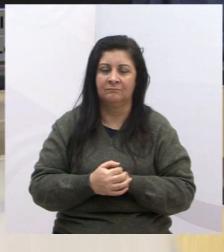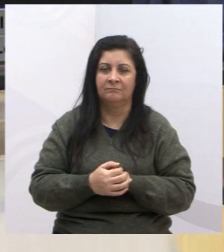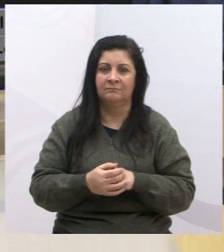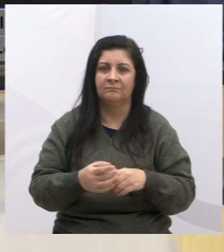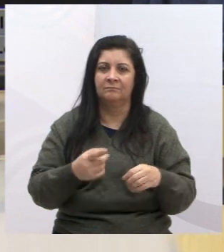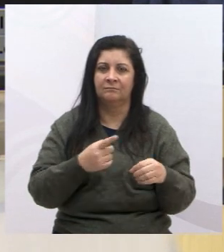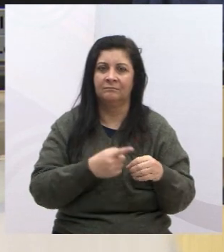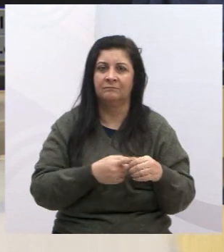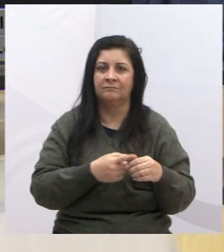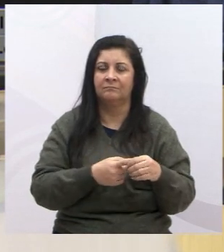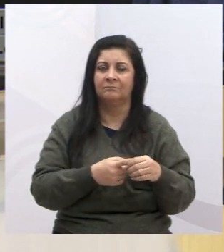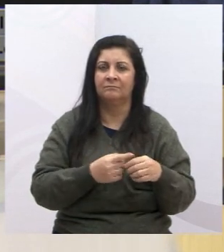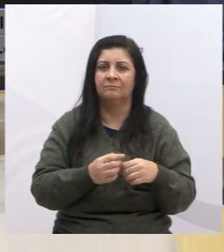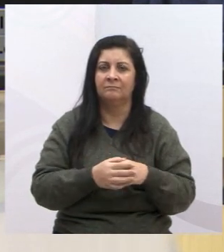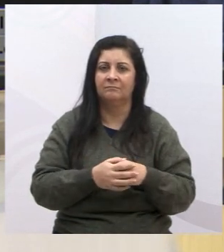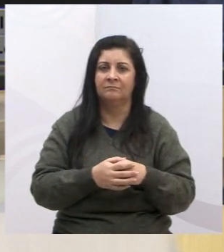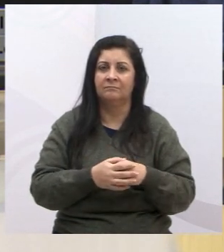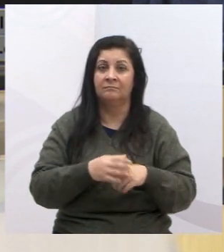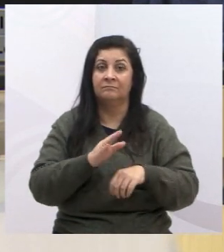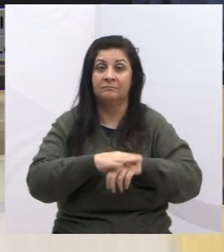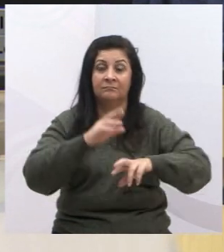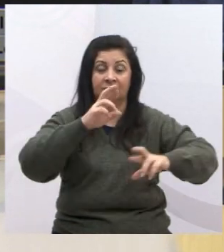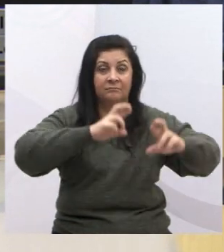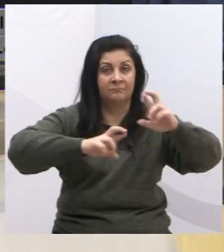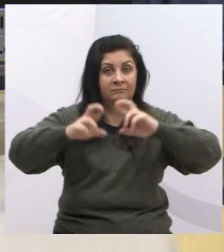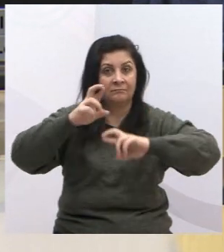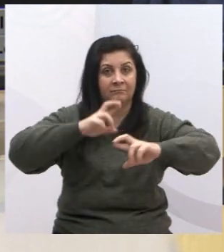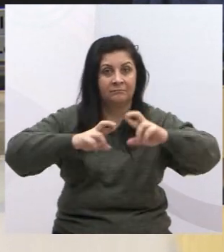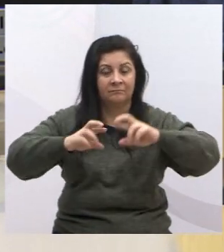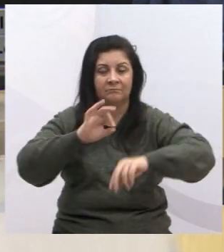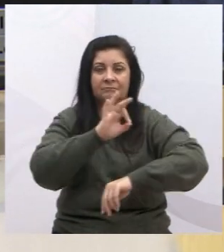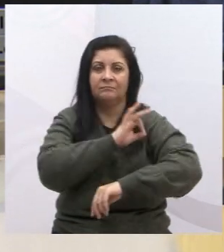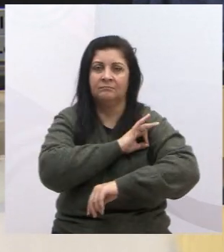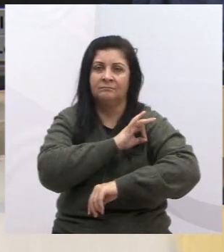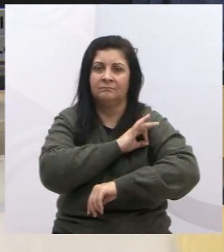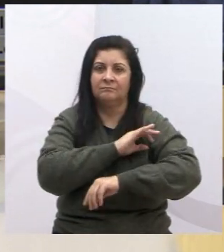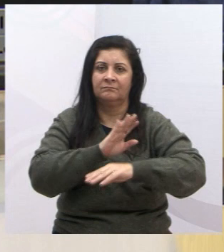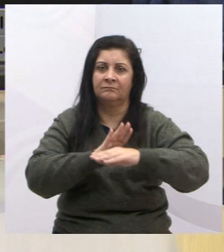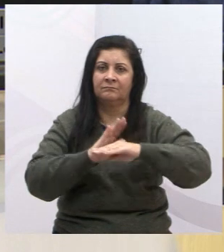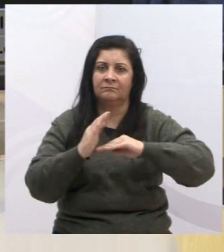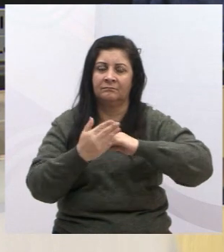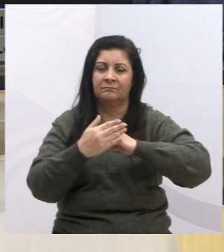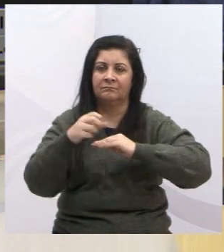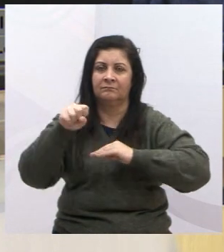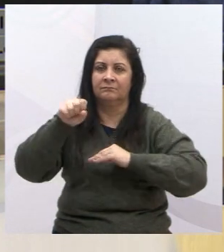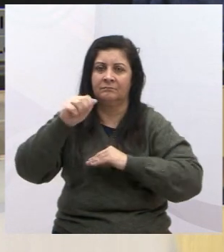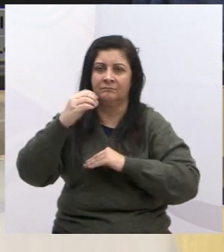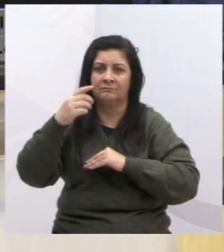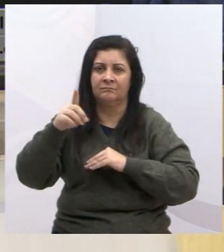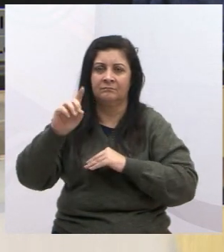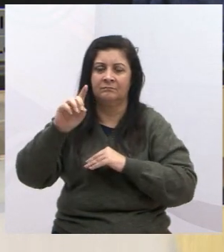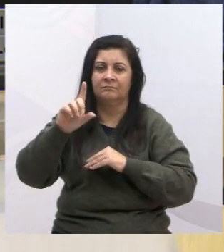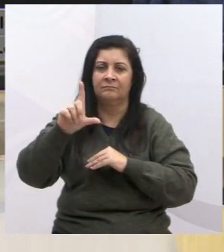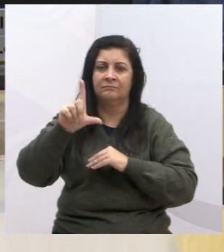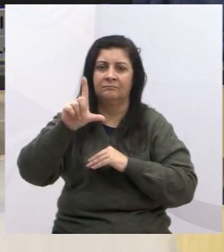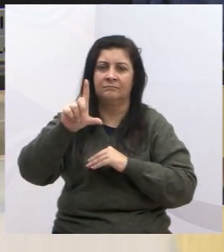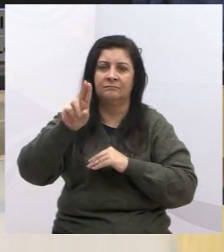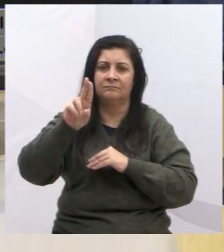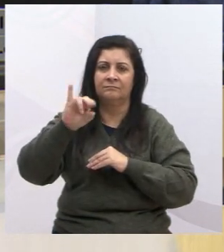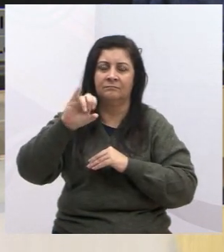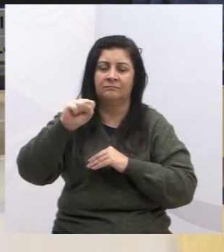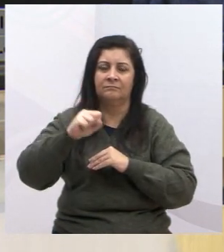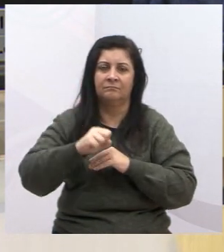Interior, solicitando intensificação de rondas policiais no Jardim São Luís. Autoria, vereador